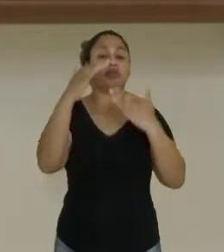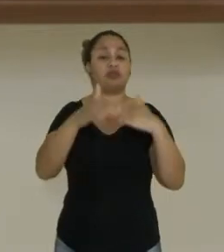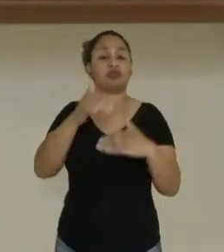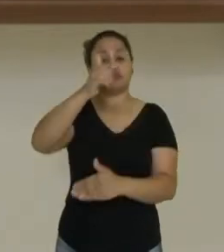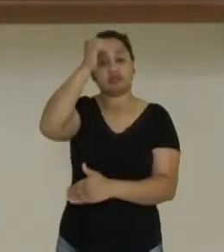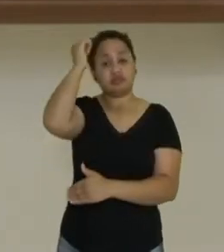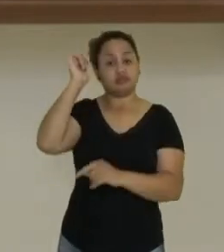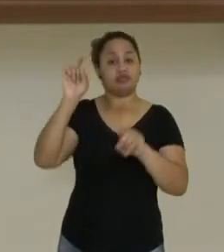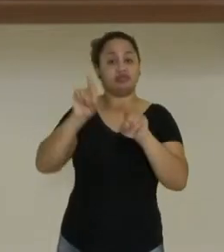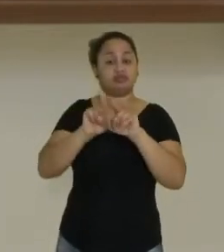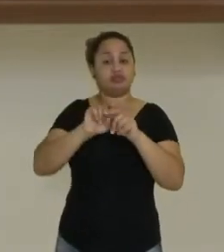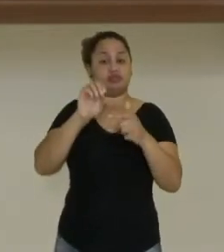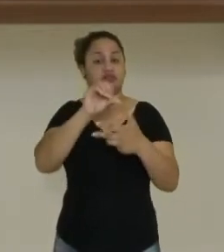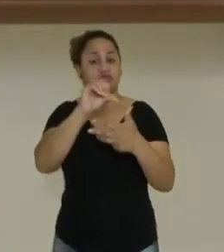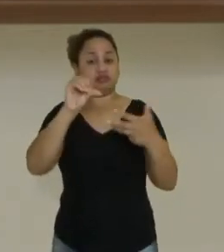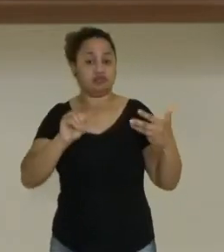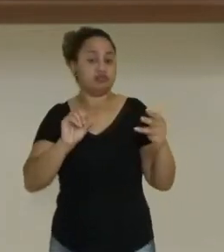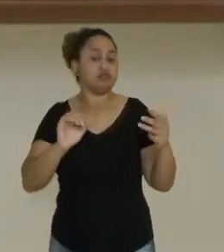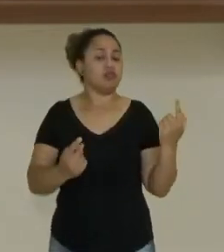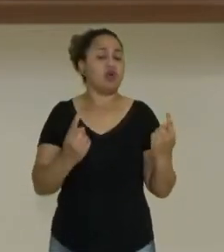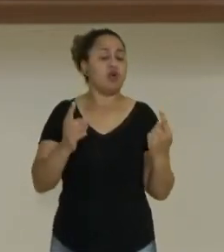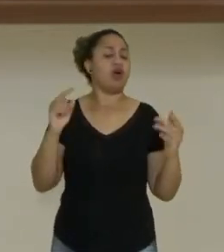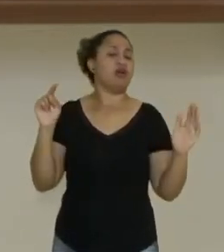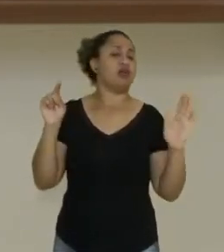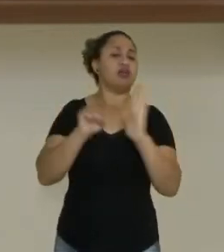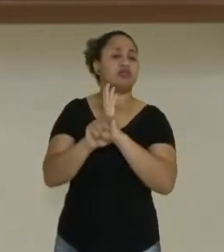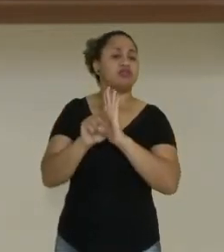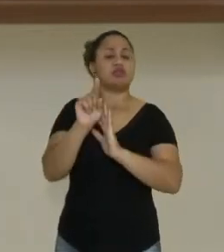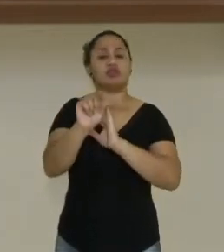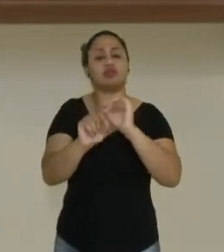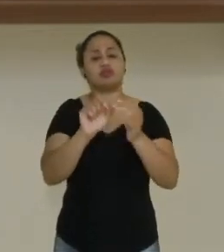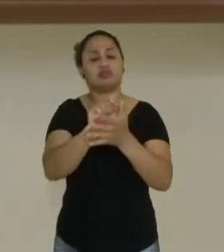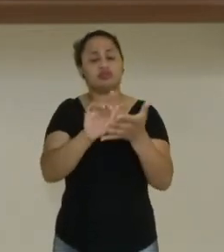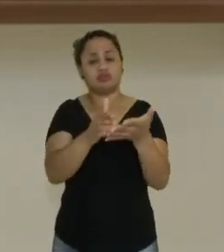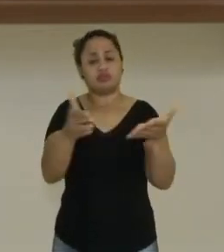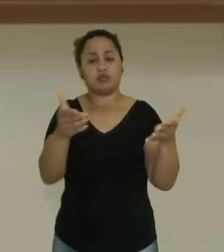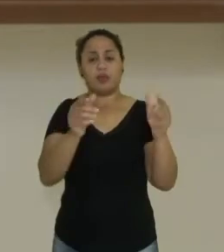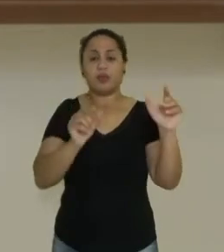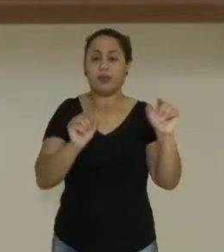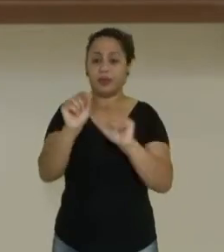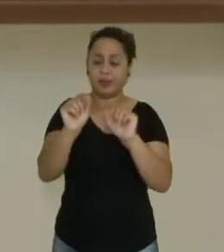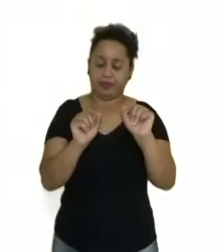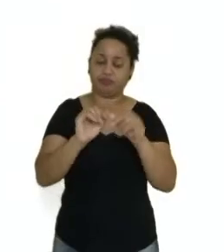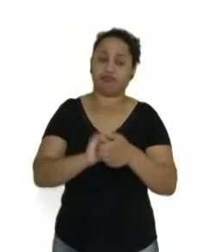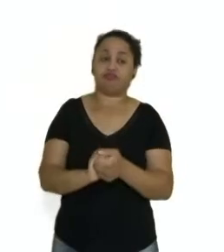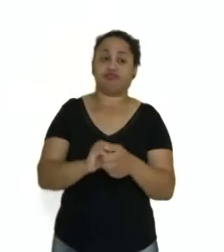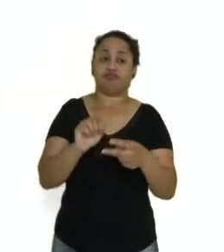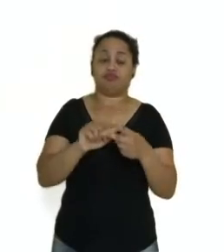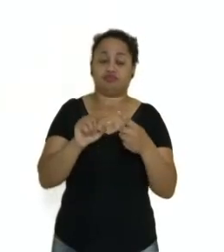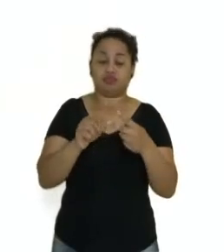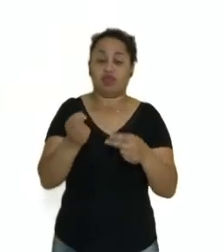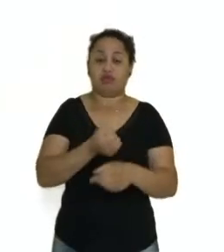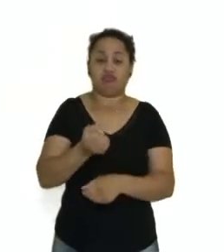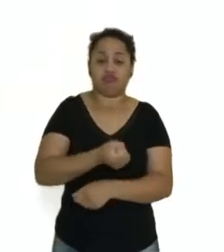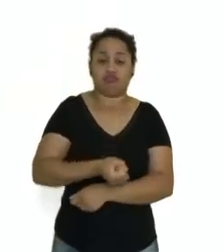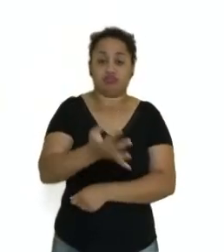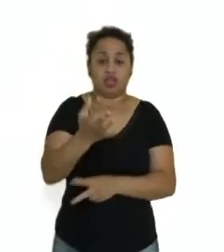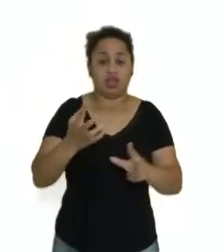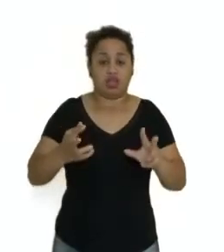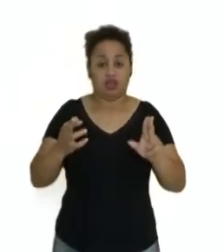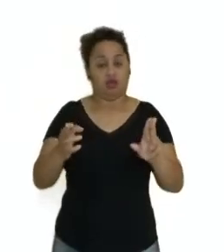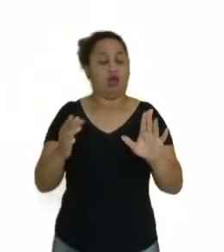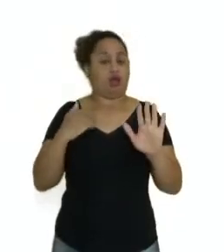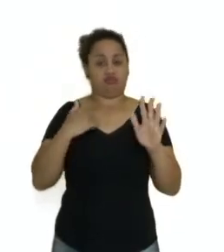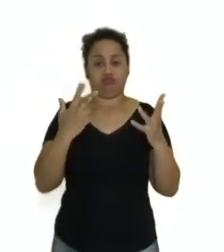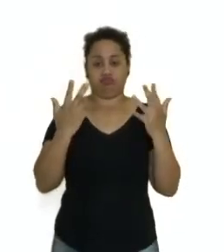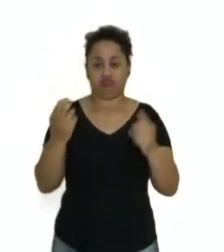vestibulares e também no Enem. Então, qual que era a pergunta do nosso exercício? Dois dados idênticos, sem